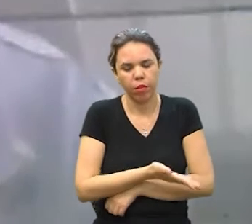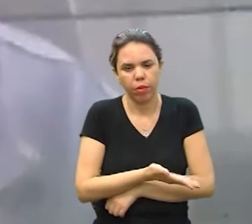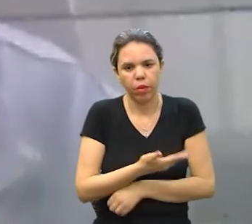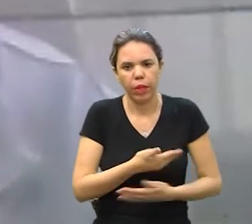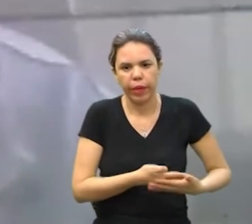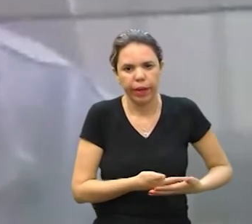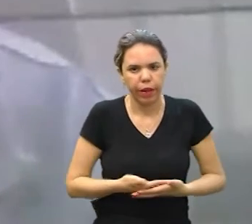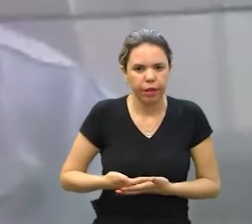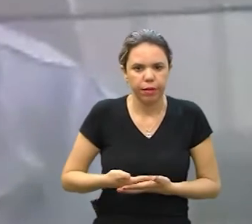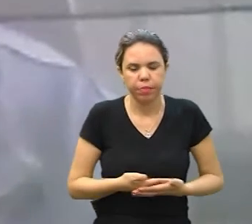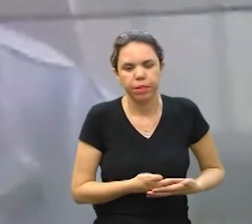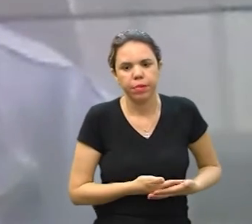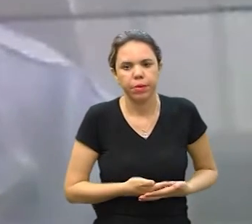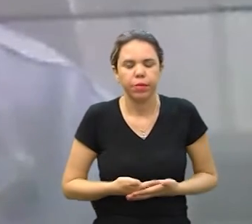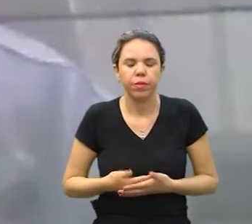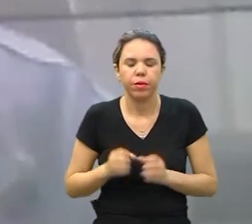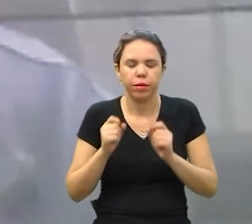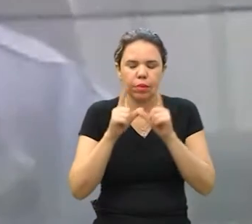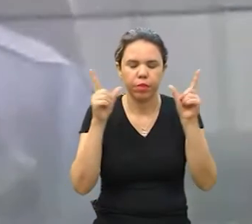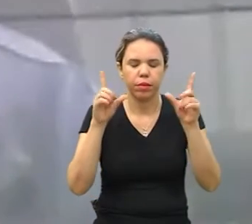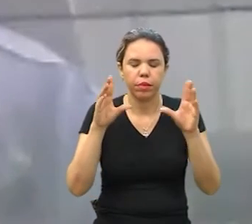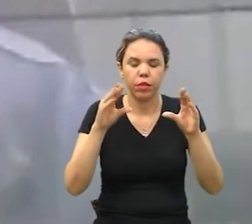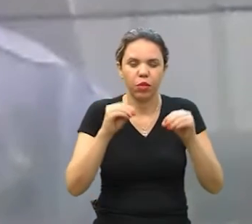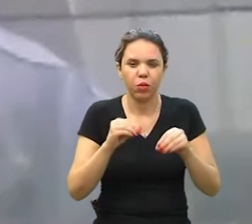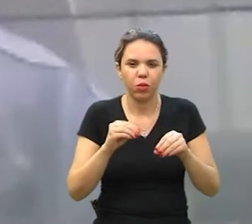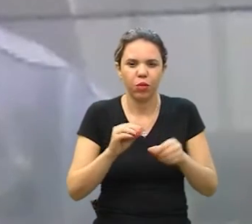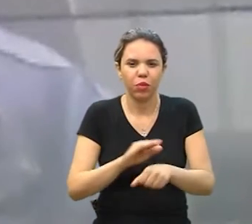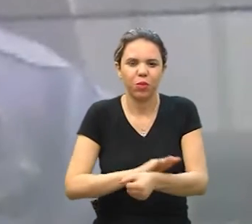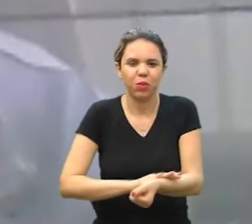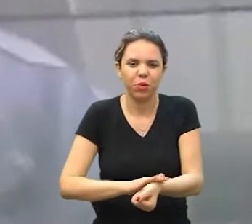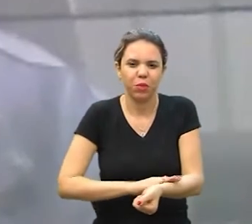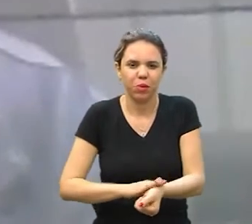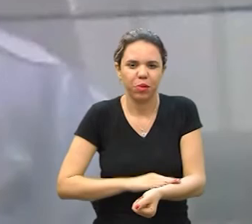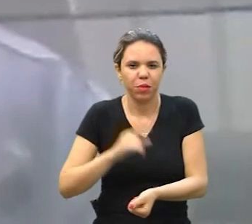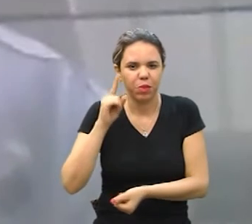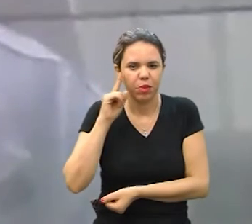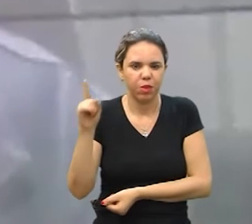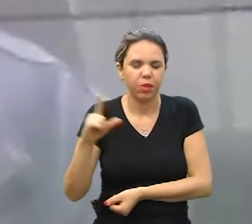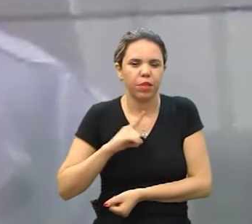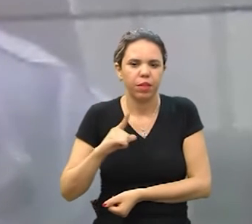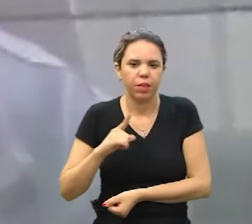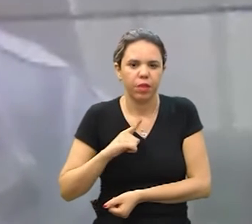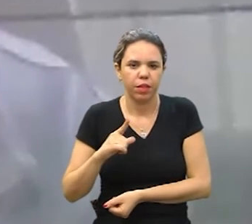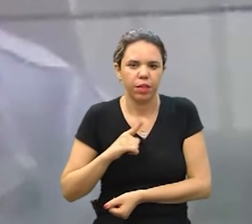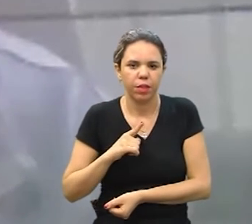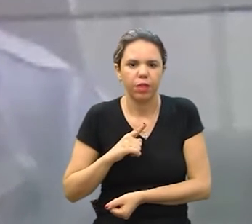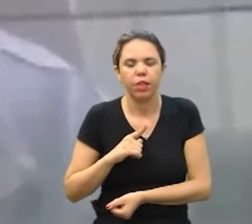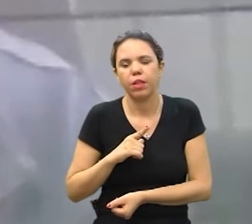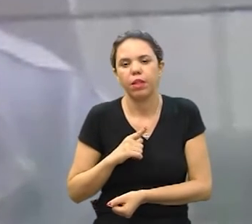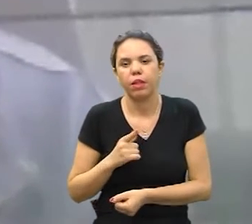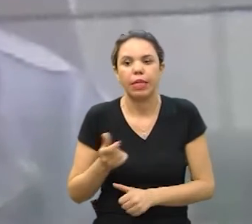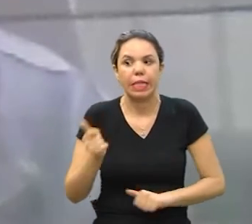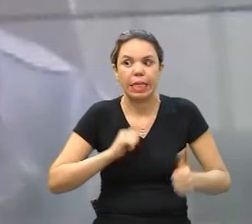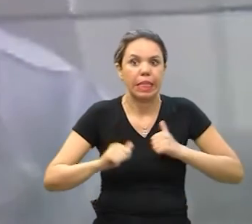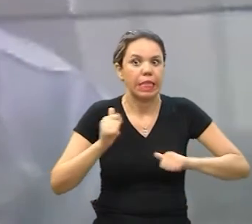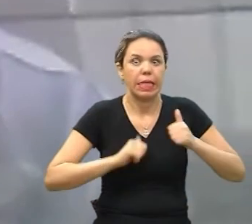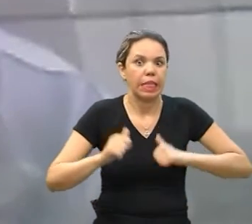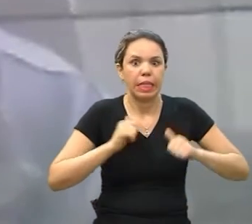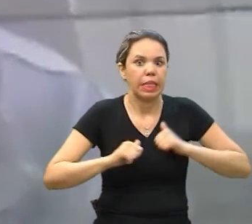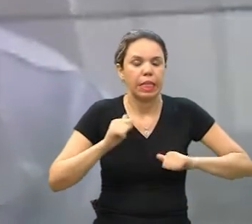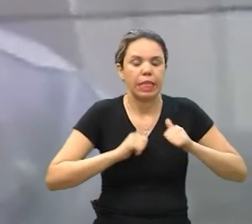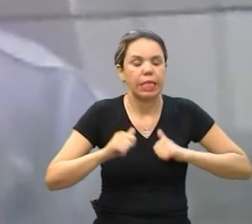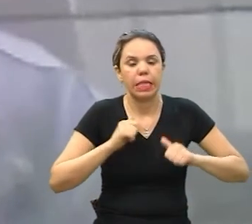gente. Os bebês que acordam à noite são estressados durante o dia. não é? Tem até uma síndrome da